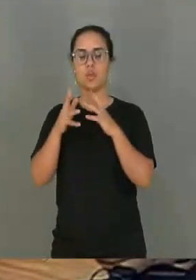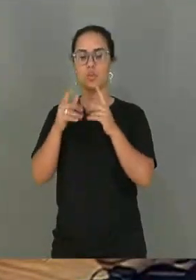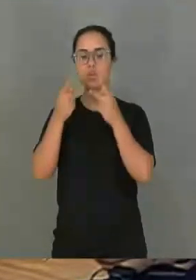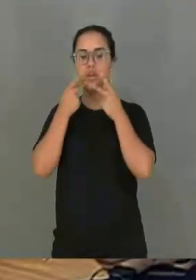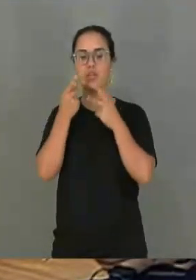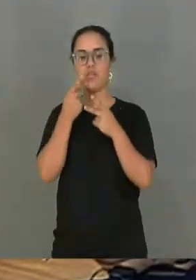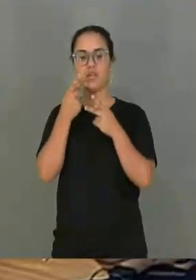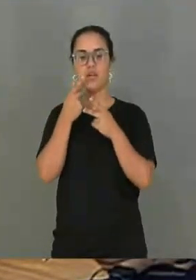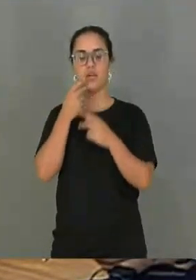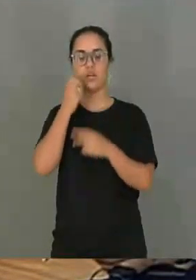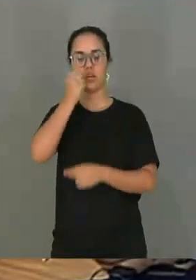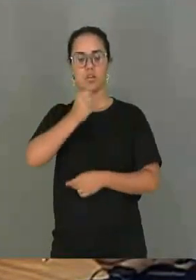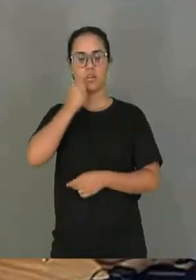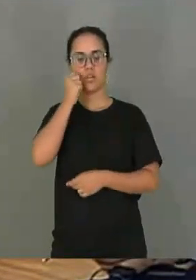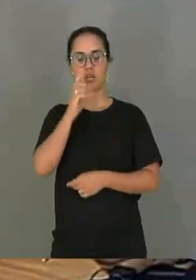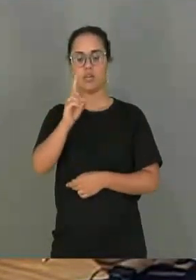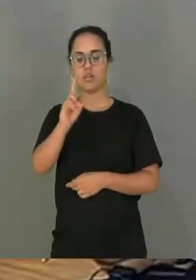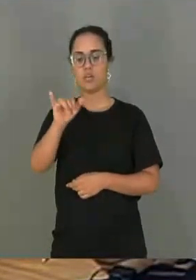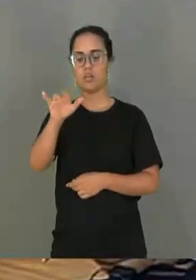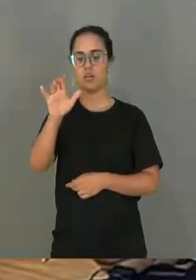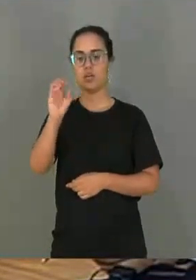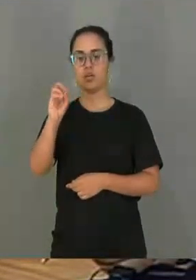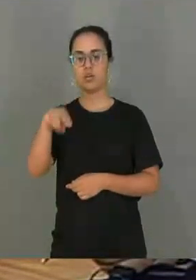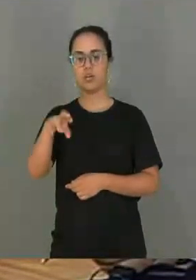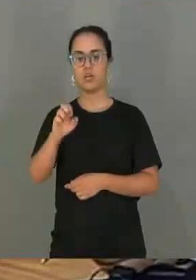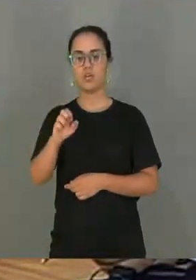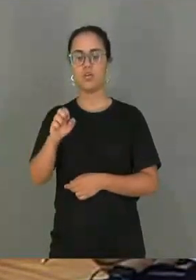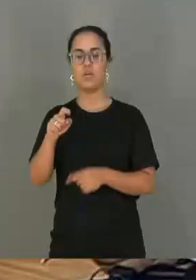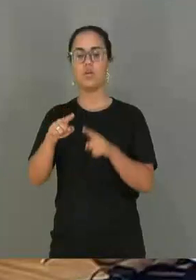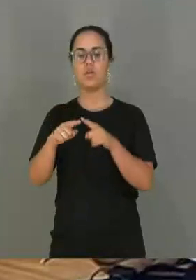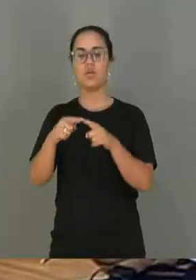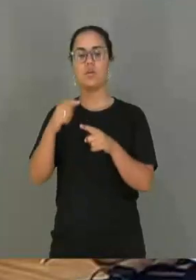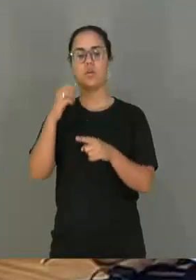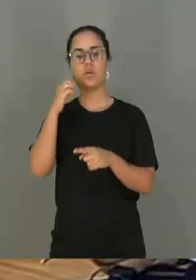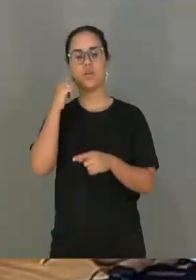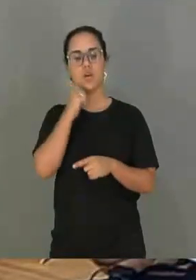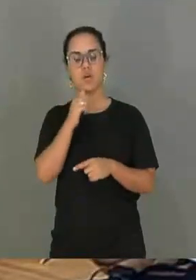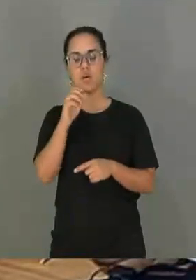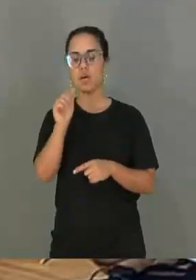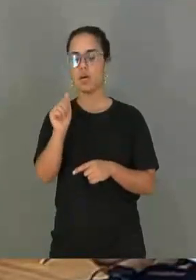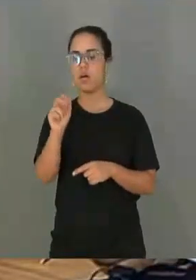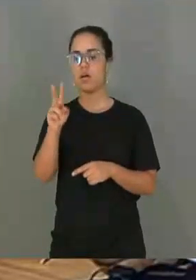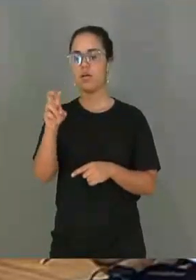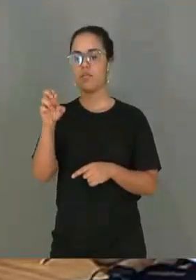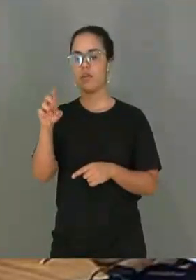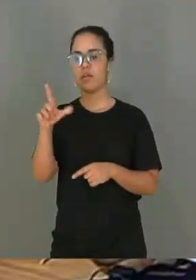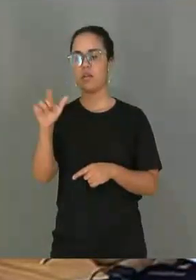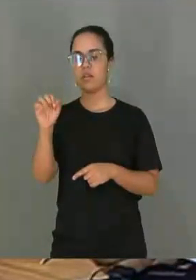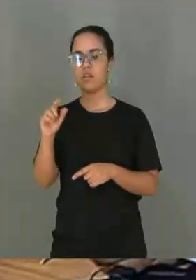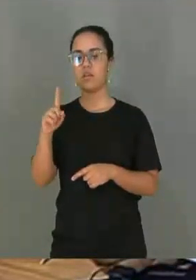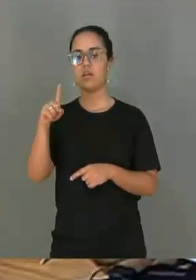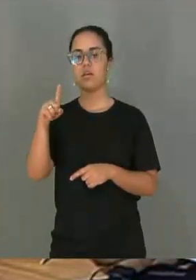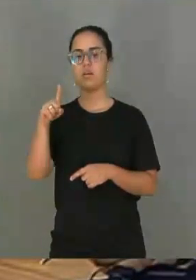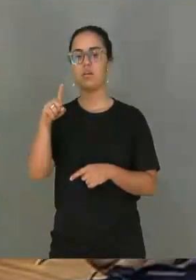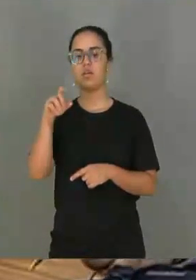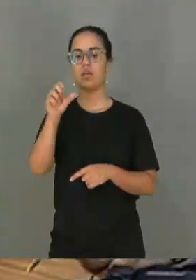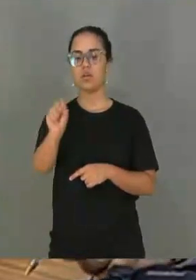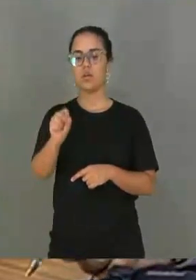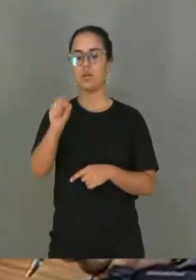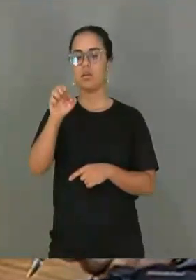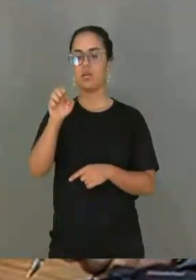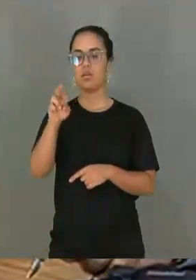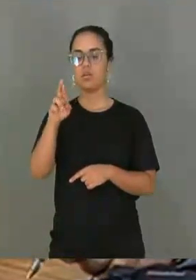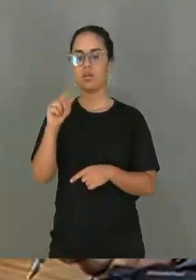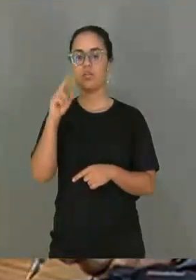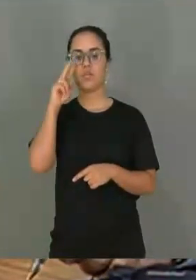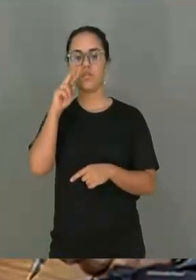explanação da senhora Dione Barbosa, do senhor Avelino e do senhor Sérgio Paulo Galindo,